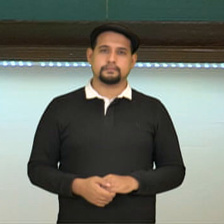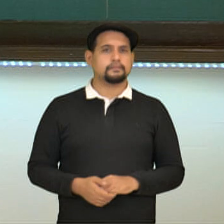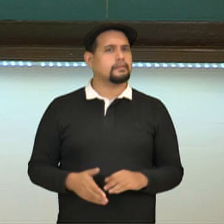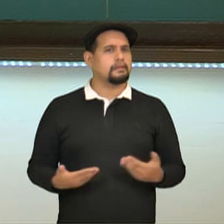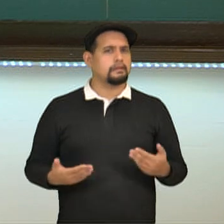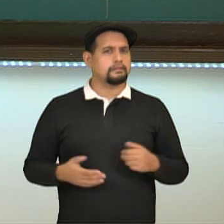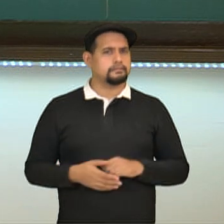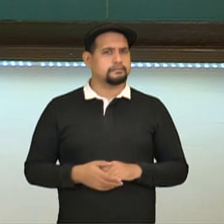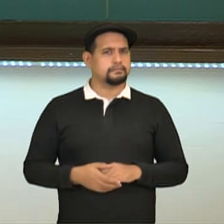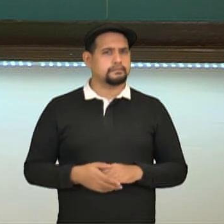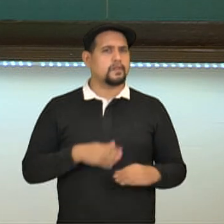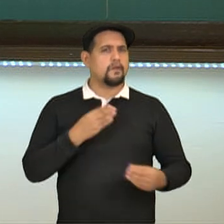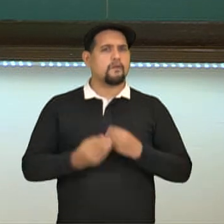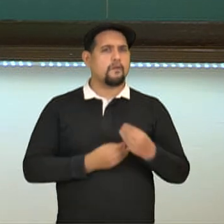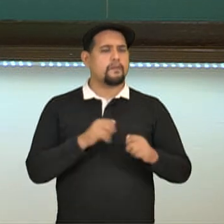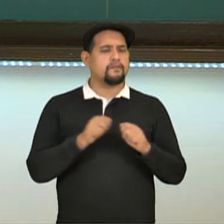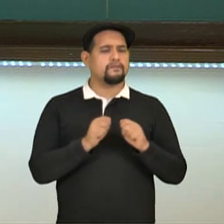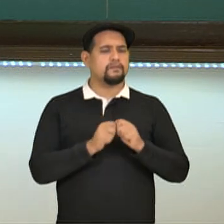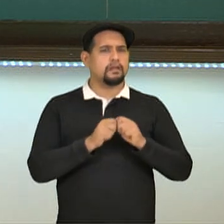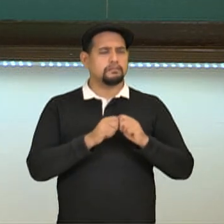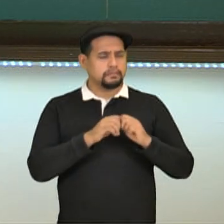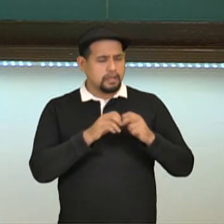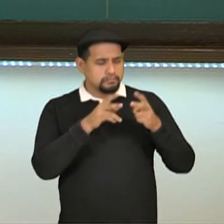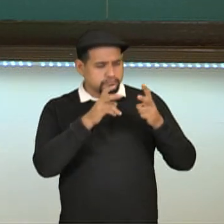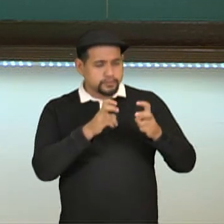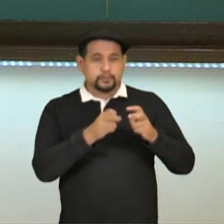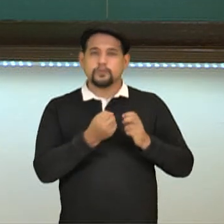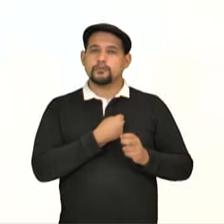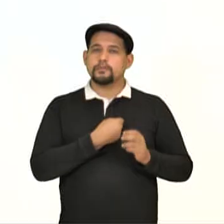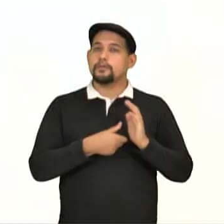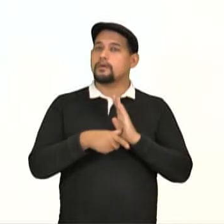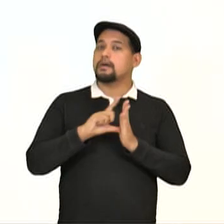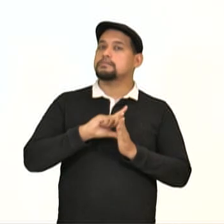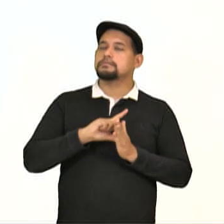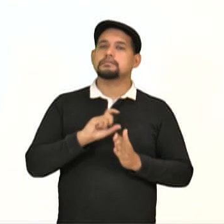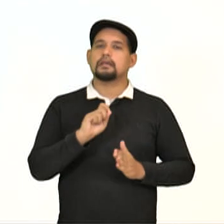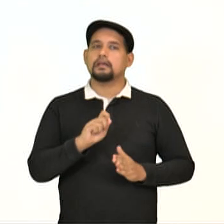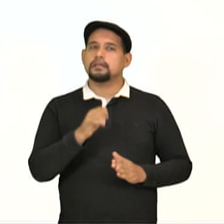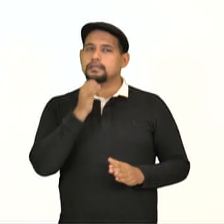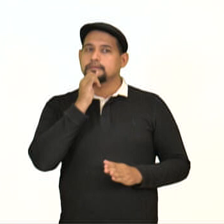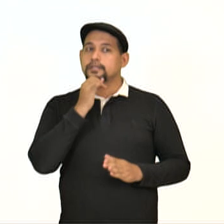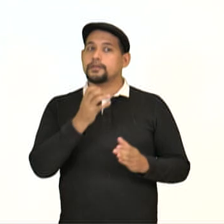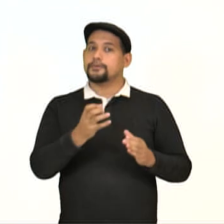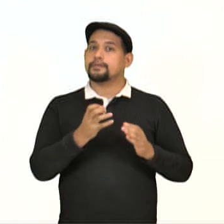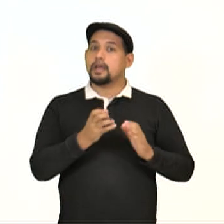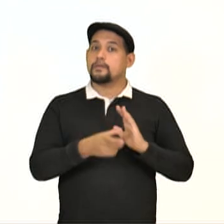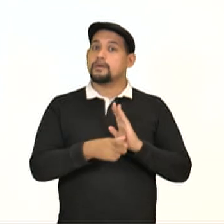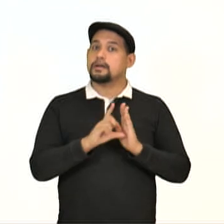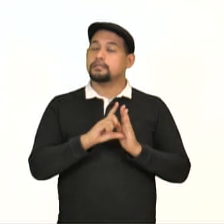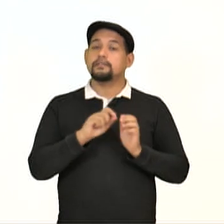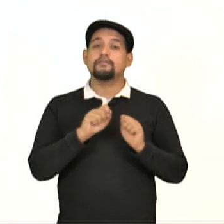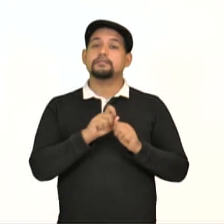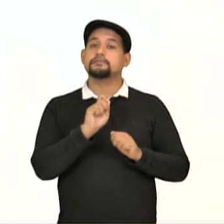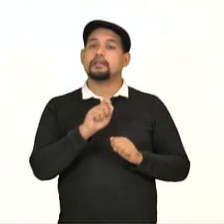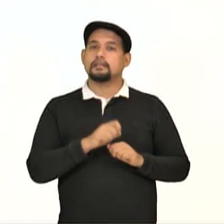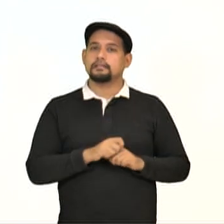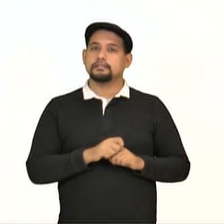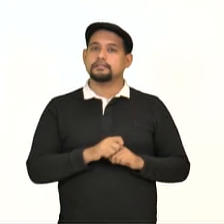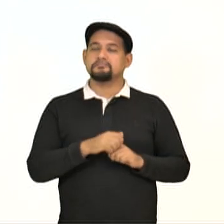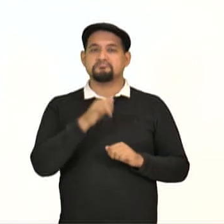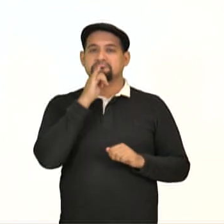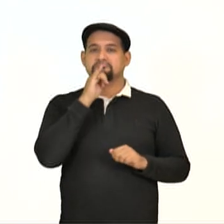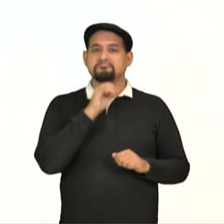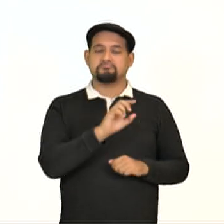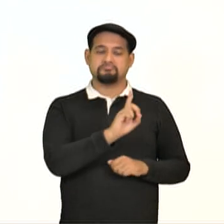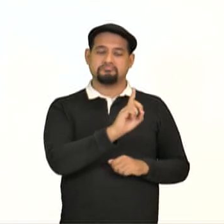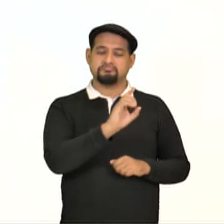E aí, como é que vocês fizeram para encontrar o número que vem antes? Bom, se eu quero encontrar o antecessor, é só eu subtrair